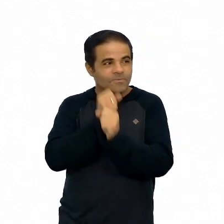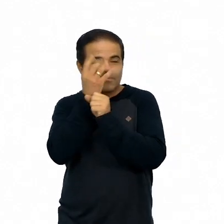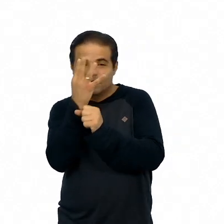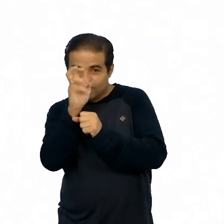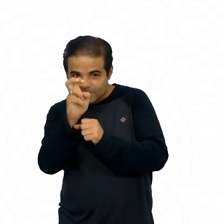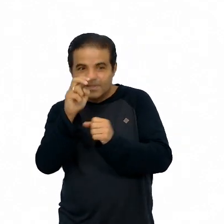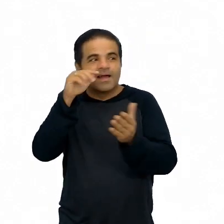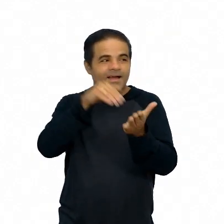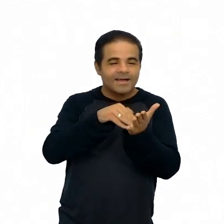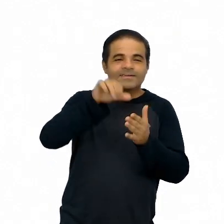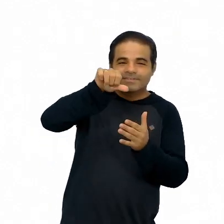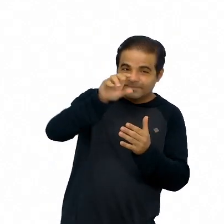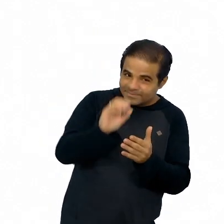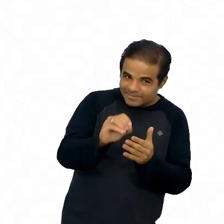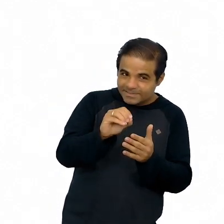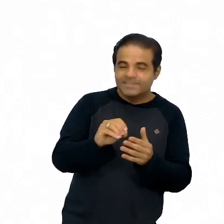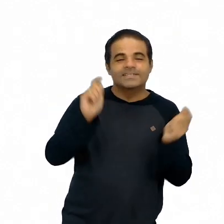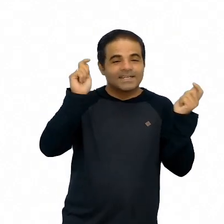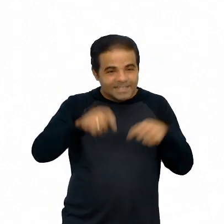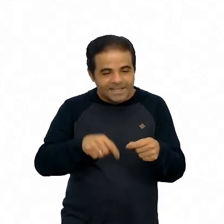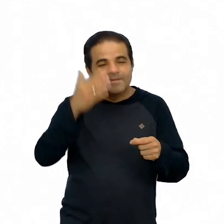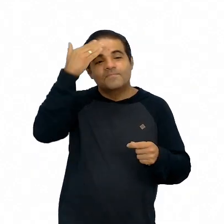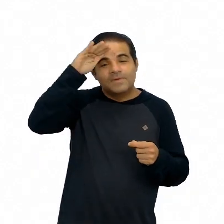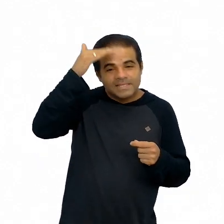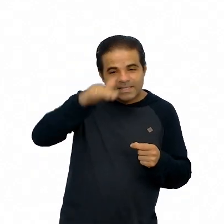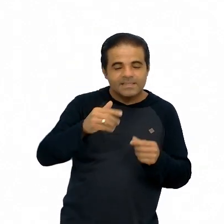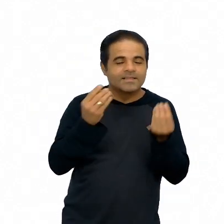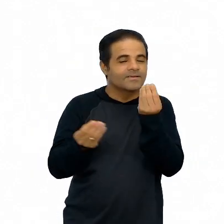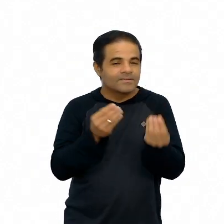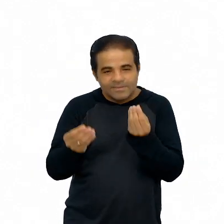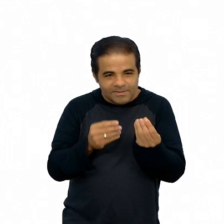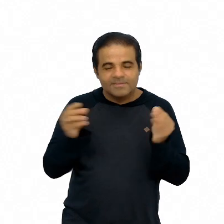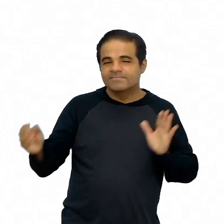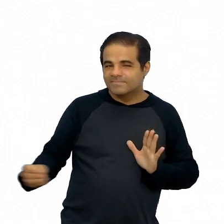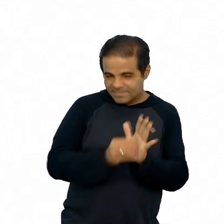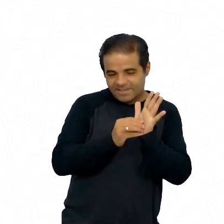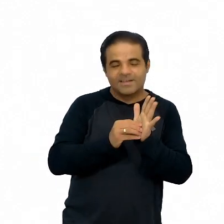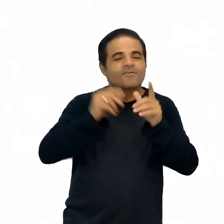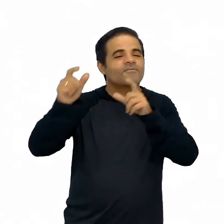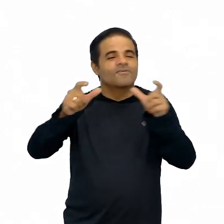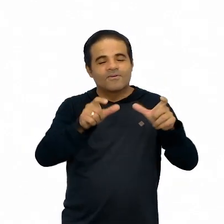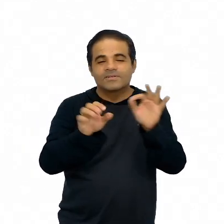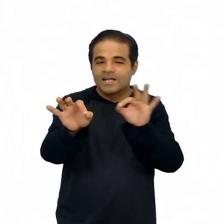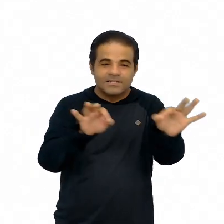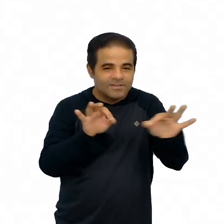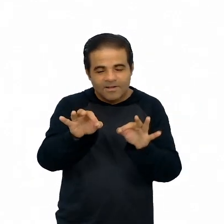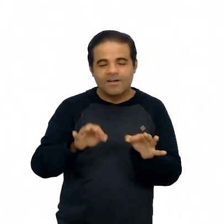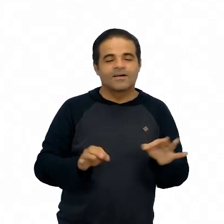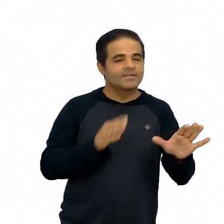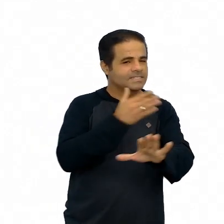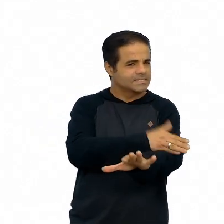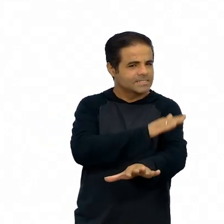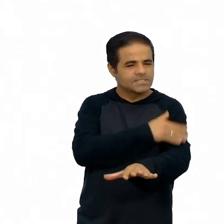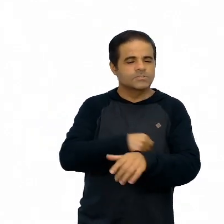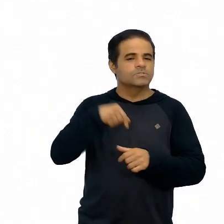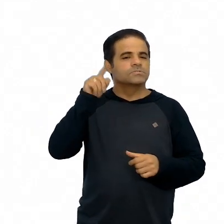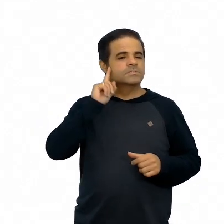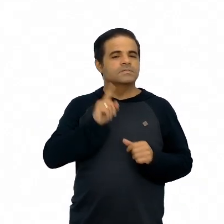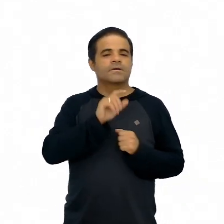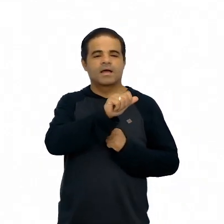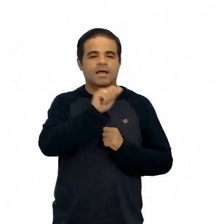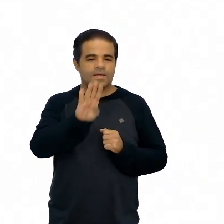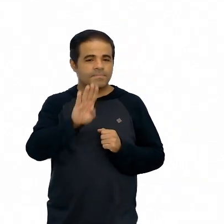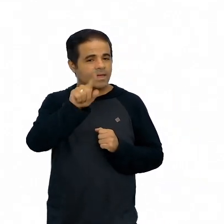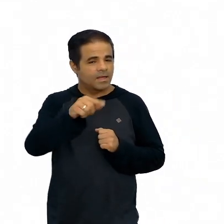valeria 90? Então a gente vai observar para entender como que o aluno fez. Por quê? Aonde que resolve o exercício? Nem sabendo que o A e B